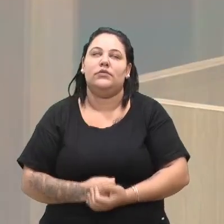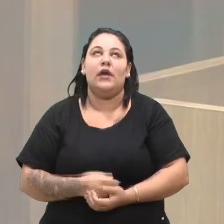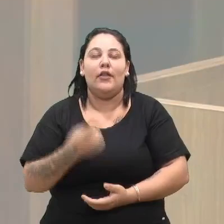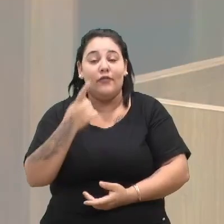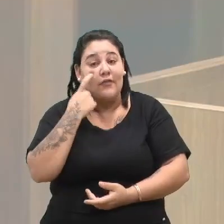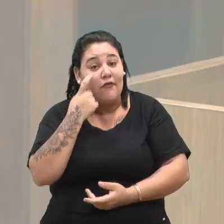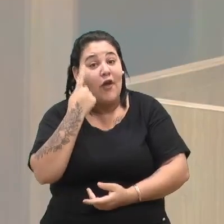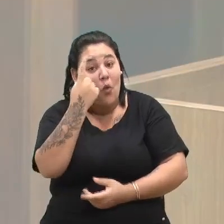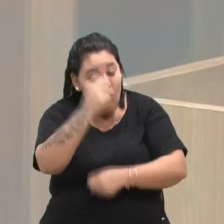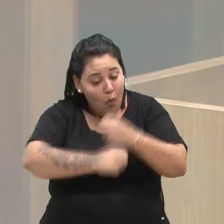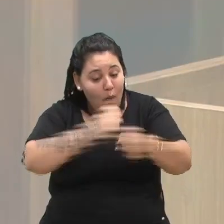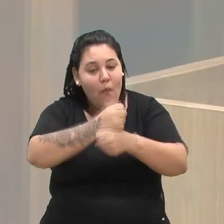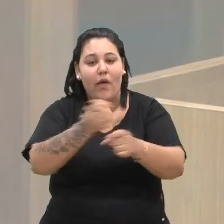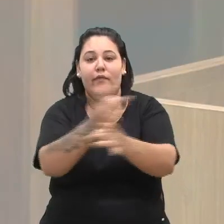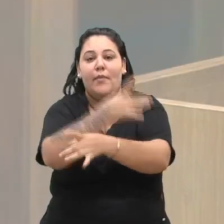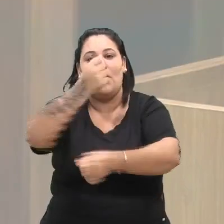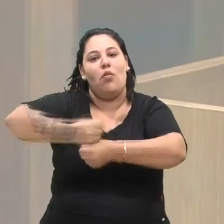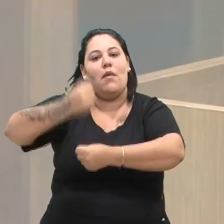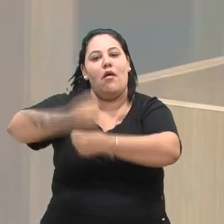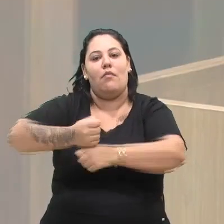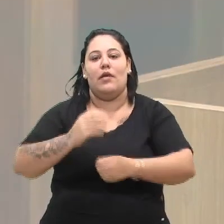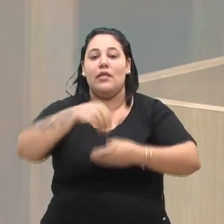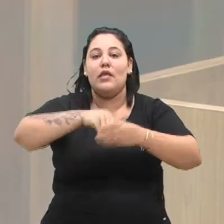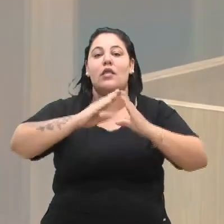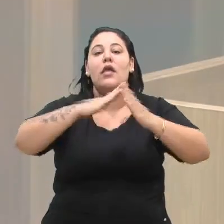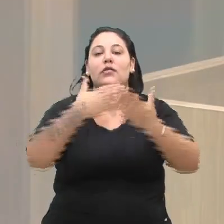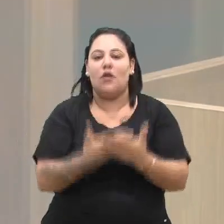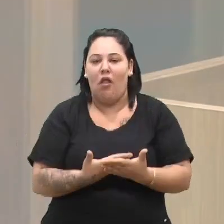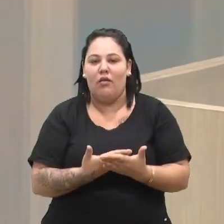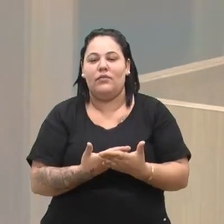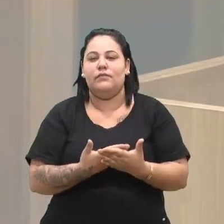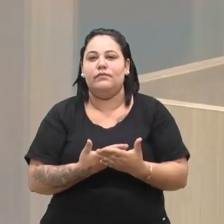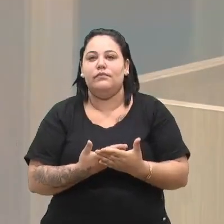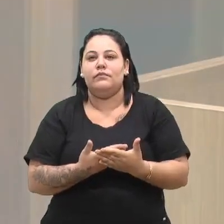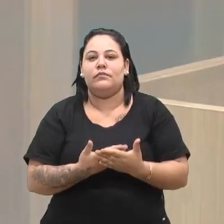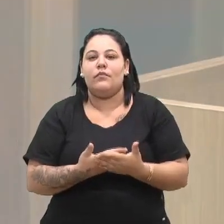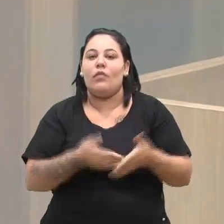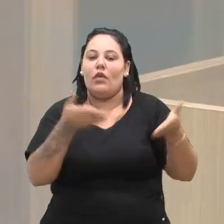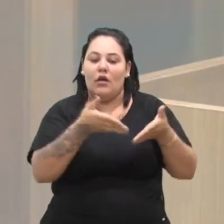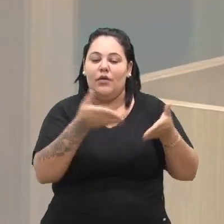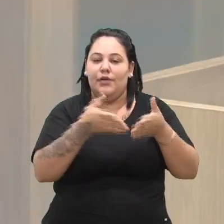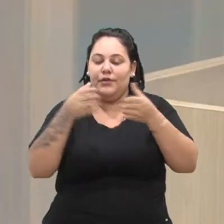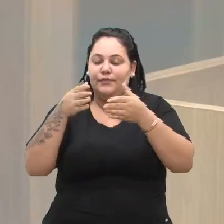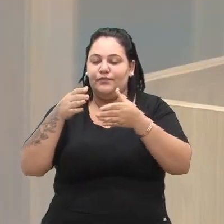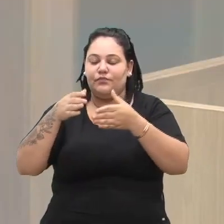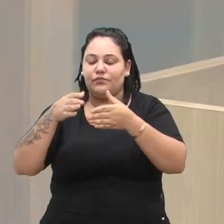Zanquim. E aí, estão lá agora na Evaristo de Antunes.